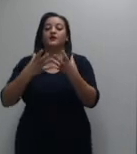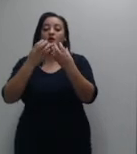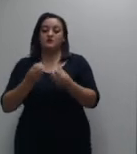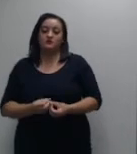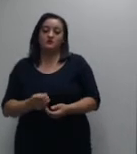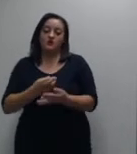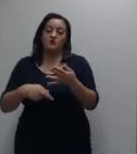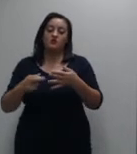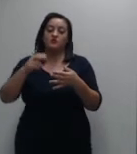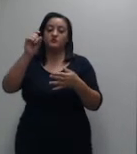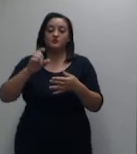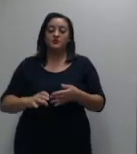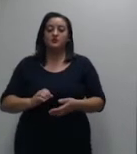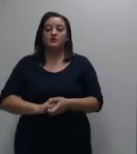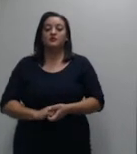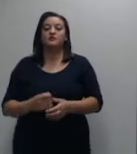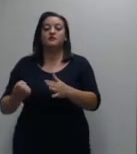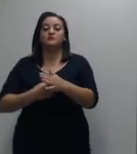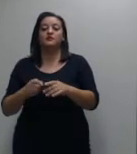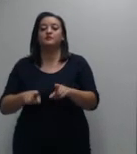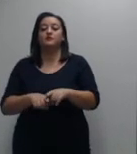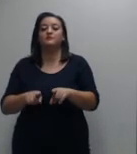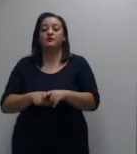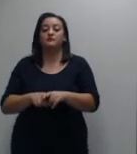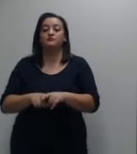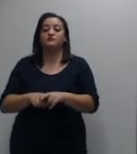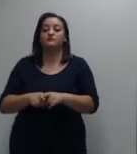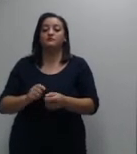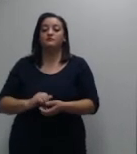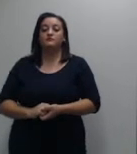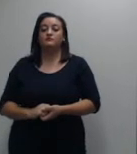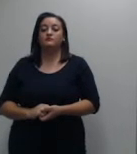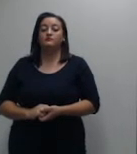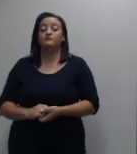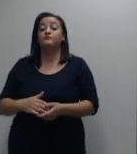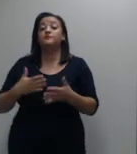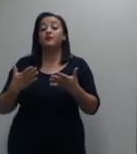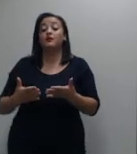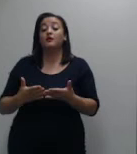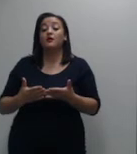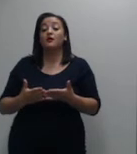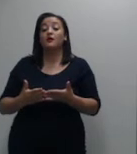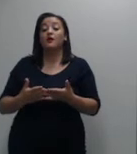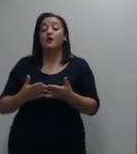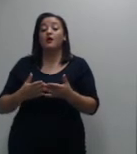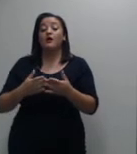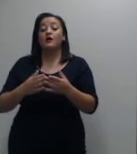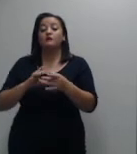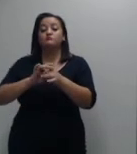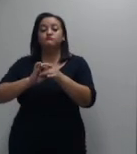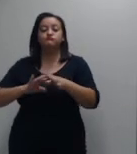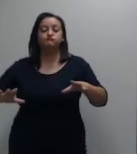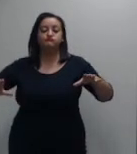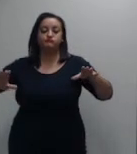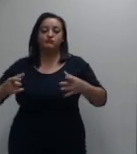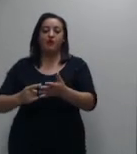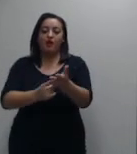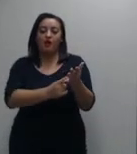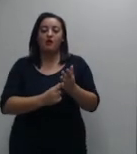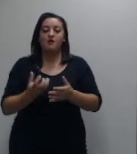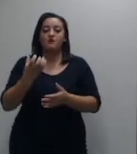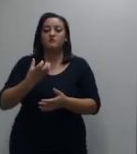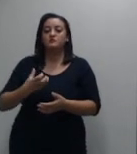ao recurso especial da brasol esse ponto médio para desconstituir o acórdão que havia rejeitado